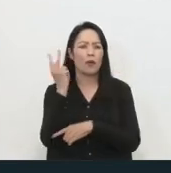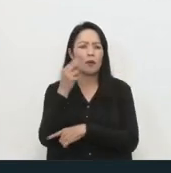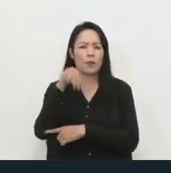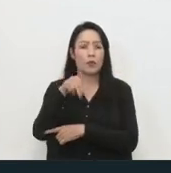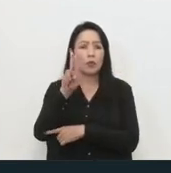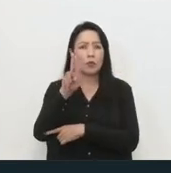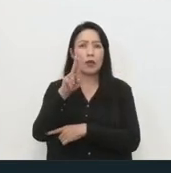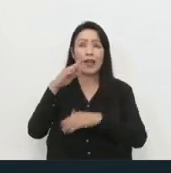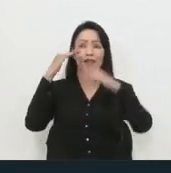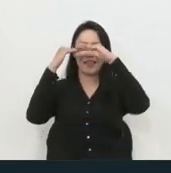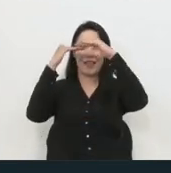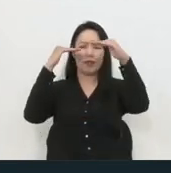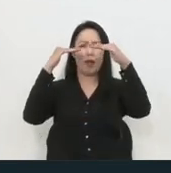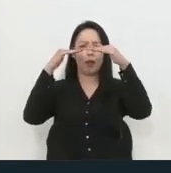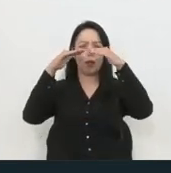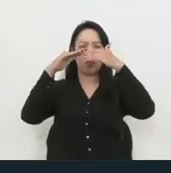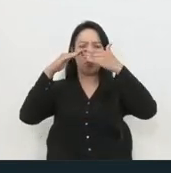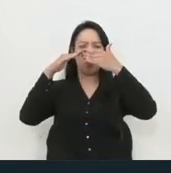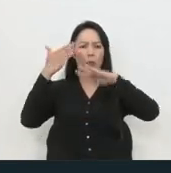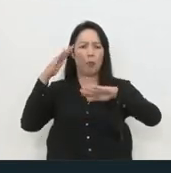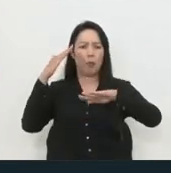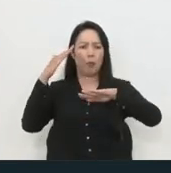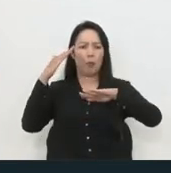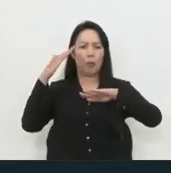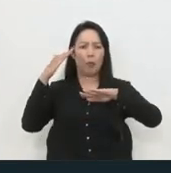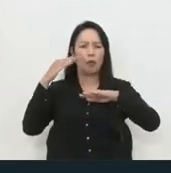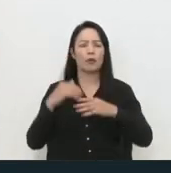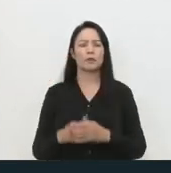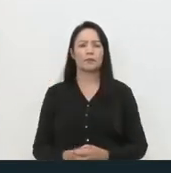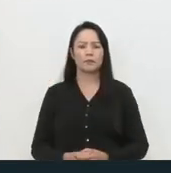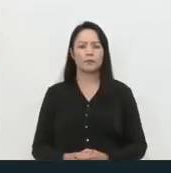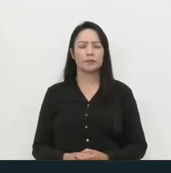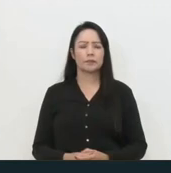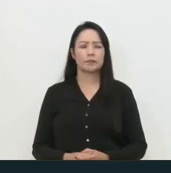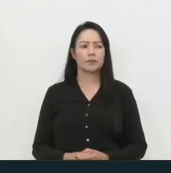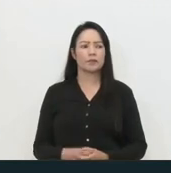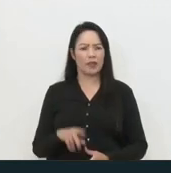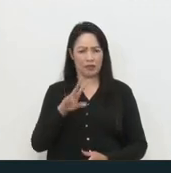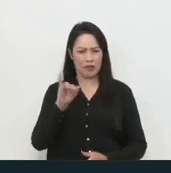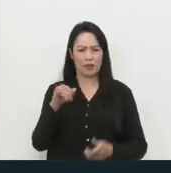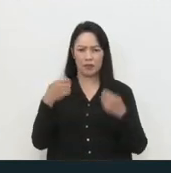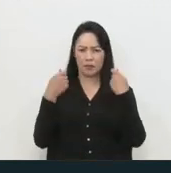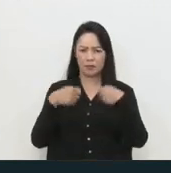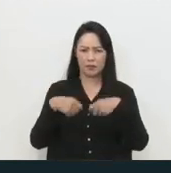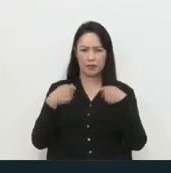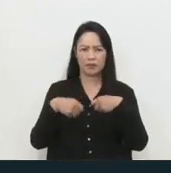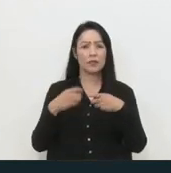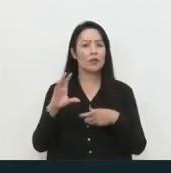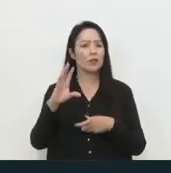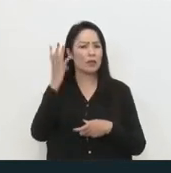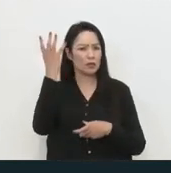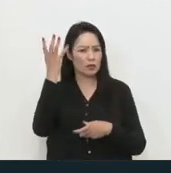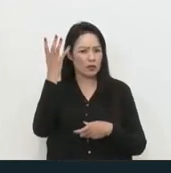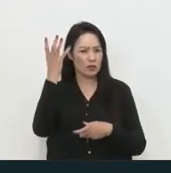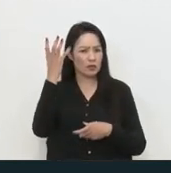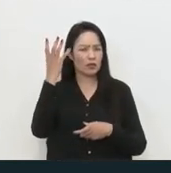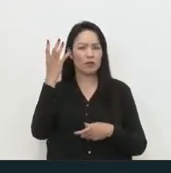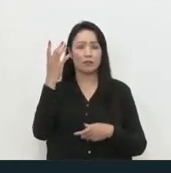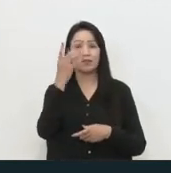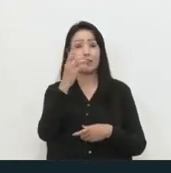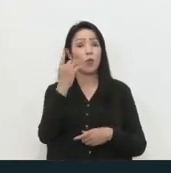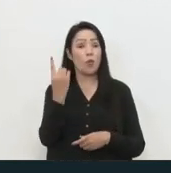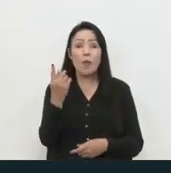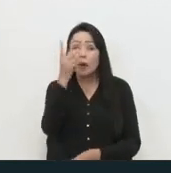do teto do hmu será que vai precisar acontecer uma fatalidade